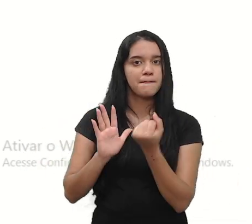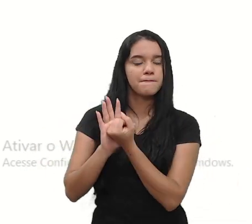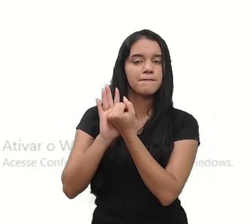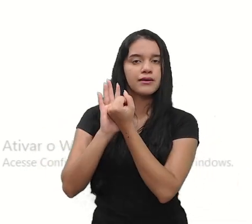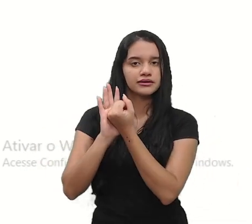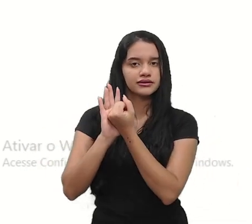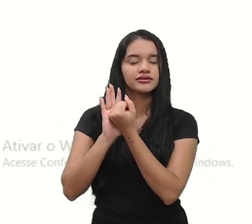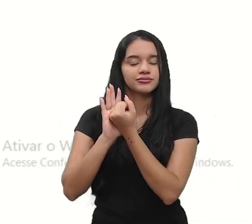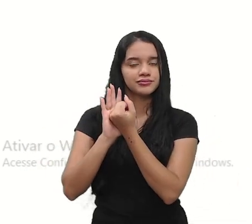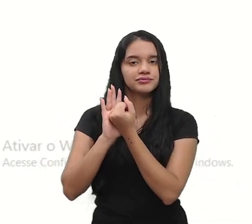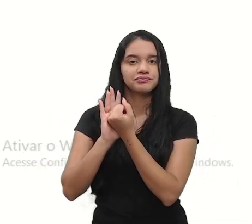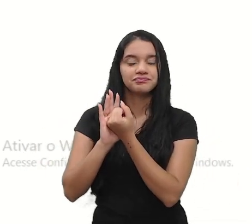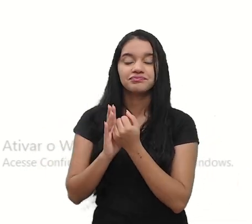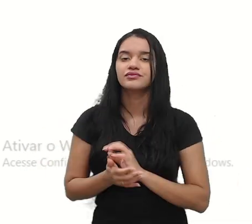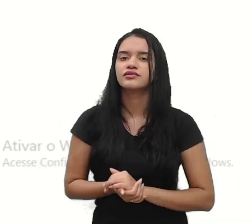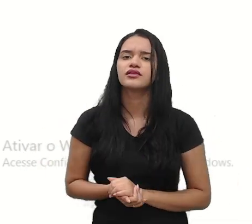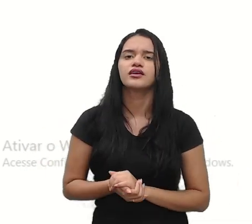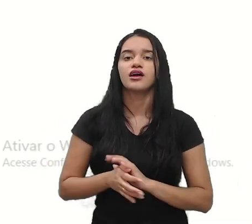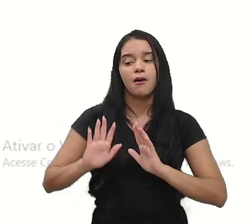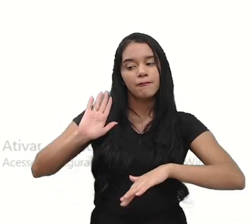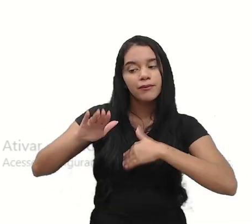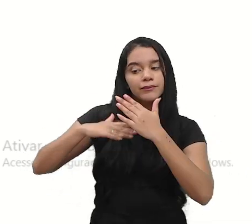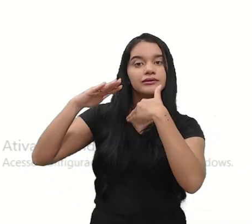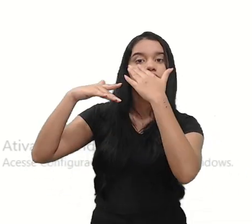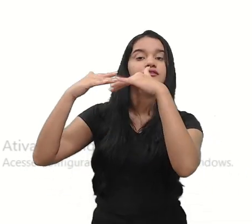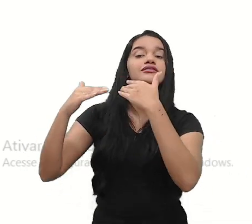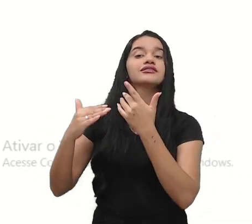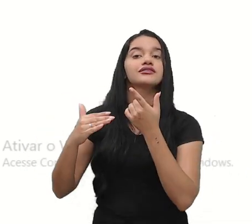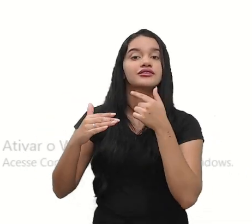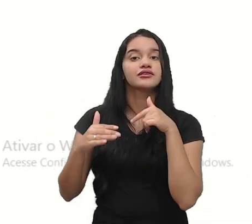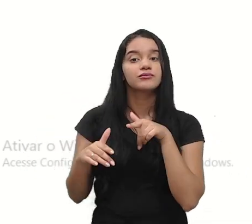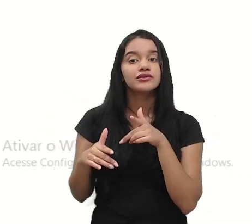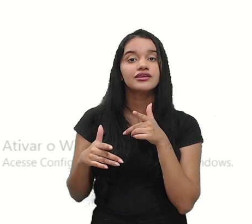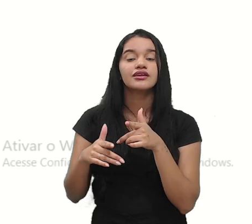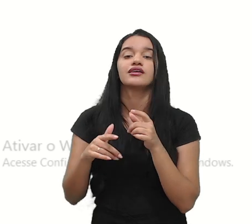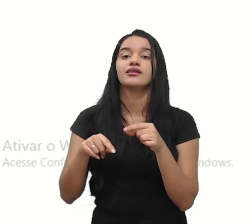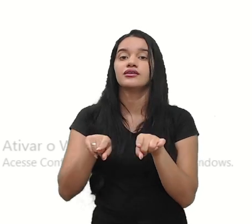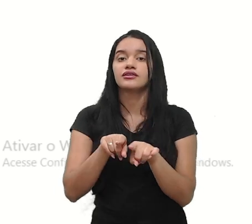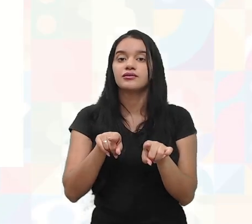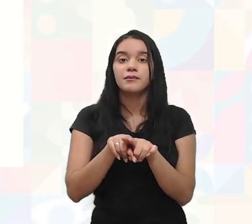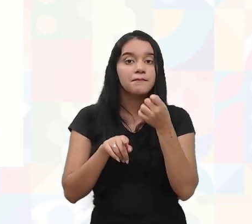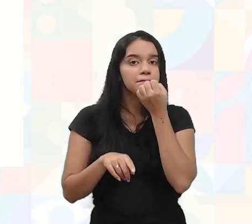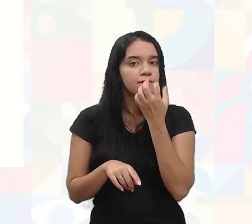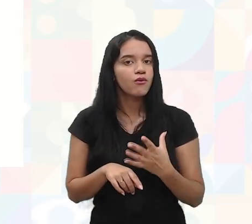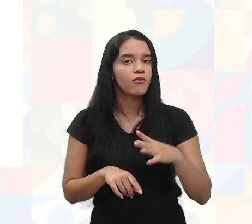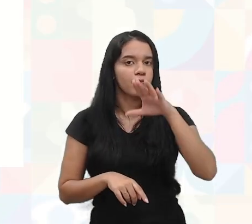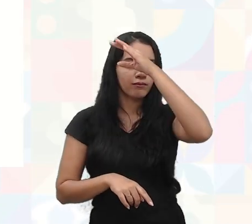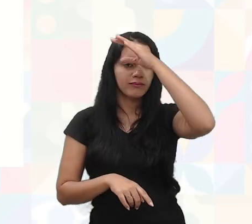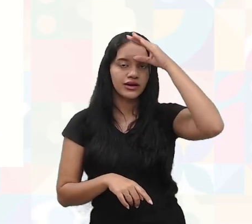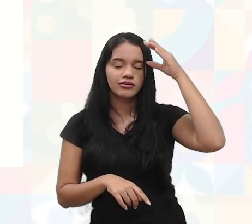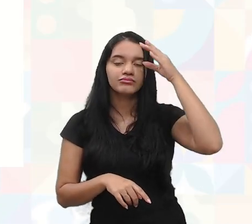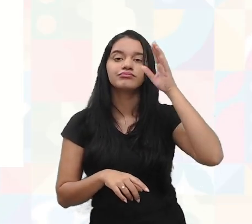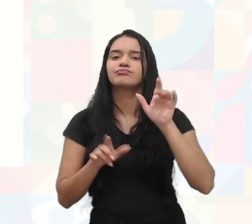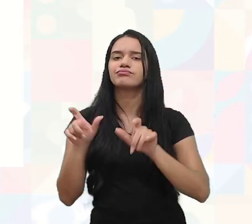seu fortalecimento, tornando-a mais desejada e relevante para os consumidores.